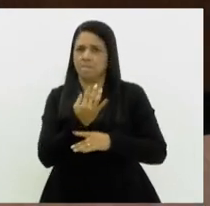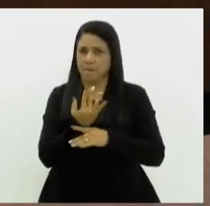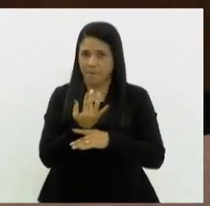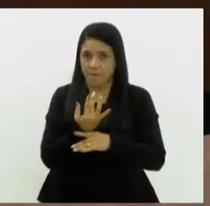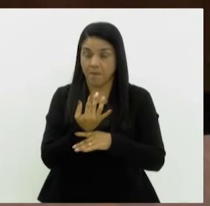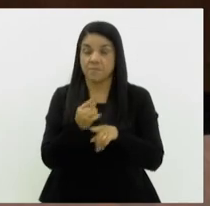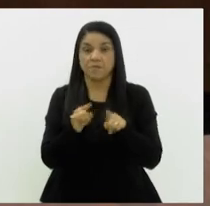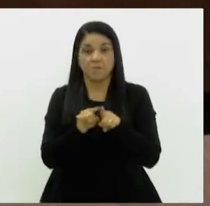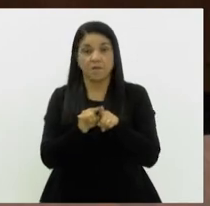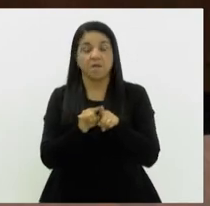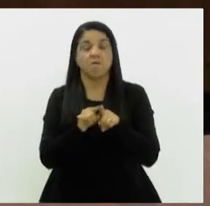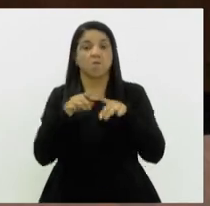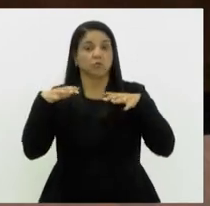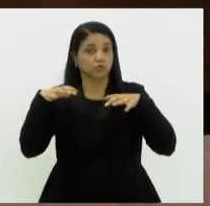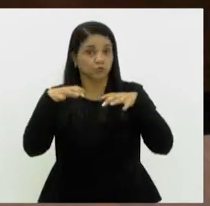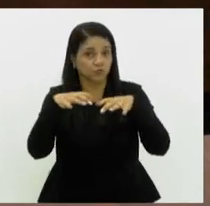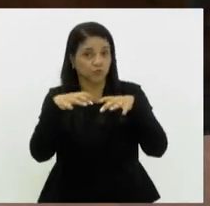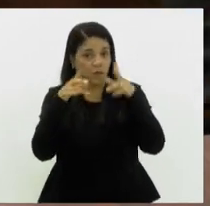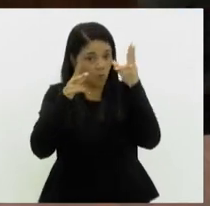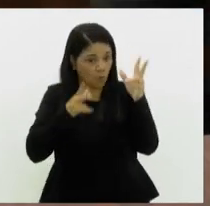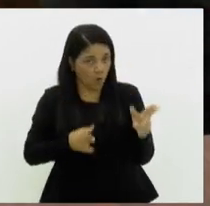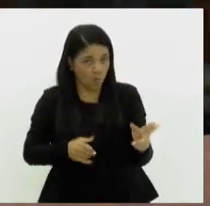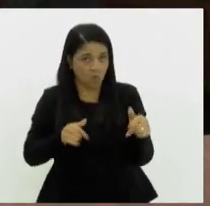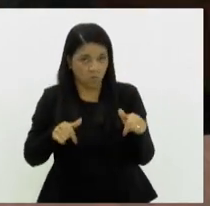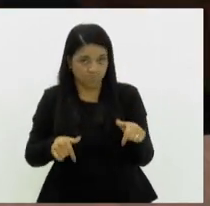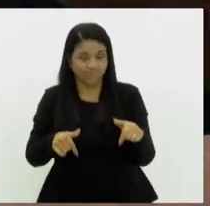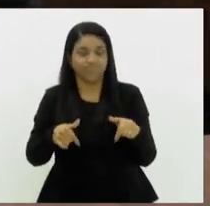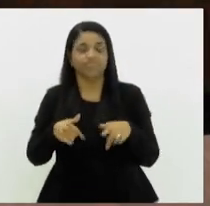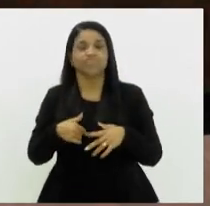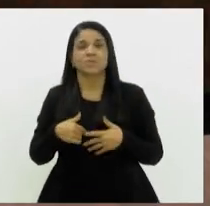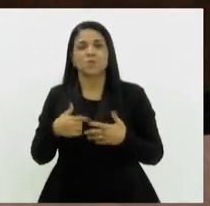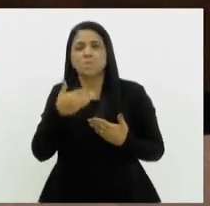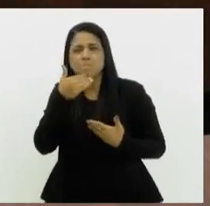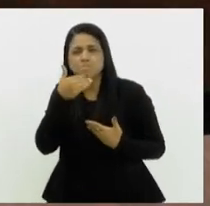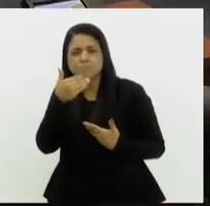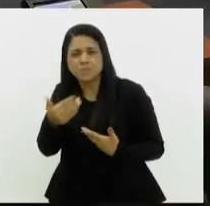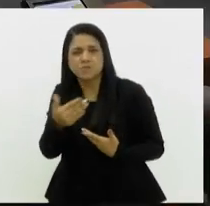gostaria, presidente, de pedir a Vossa Excelência...